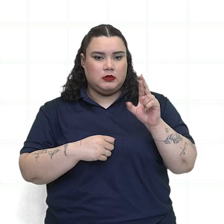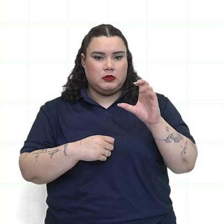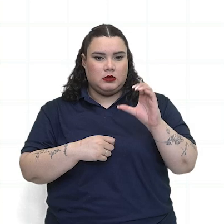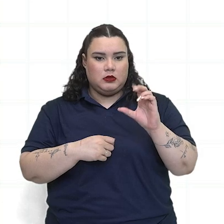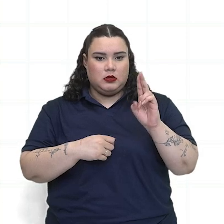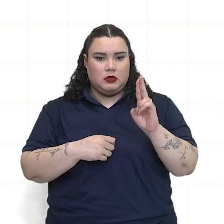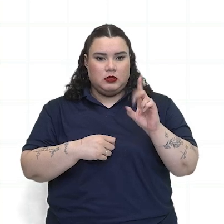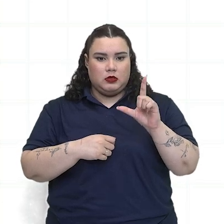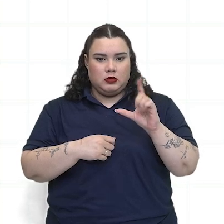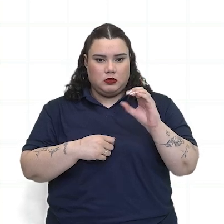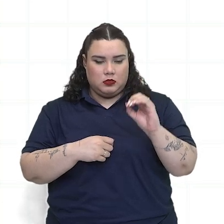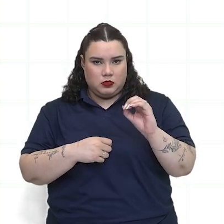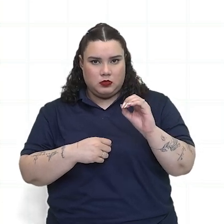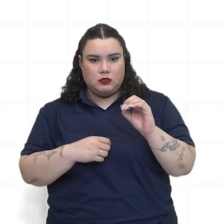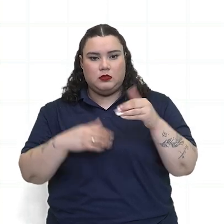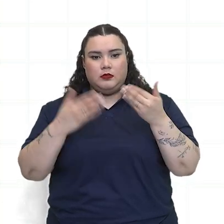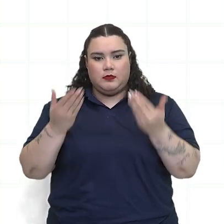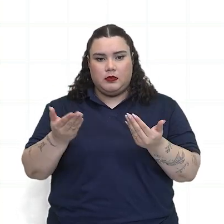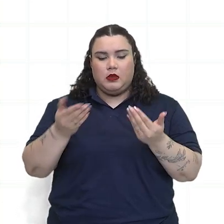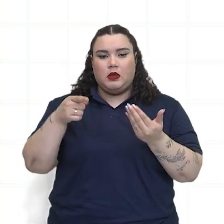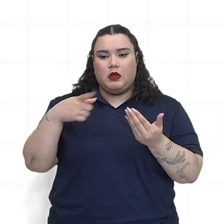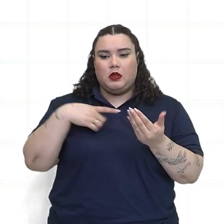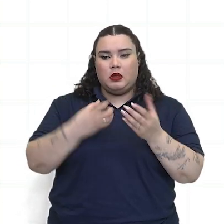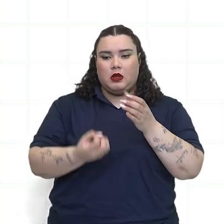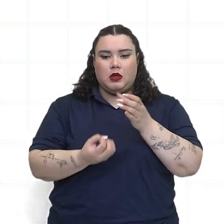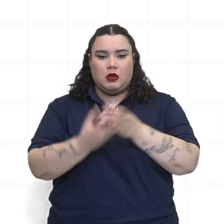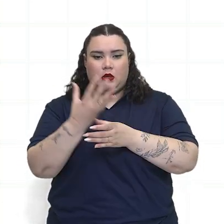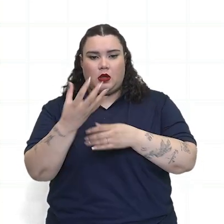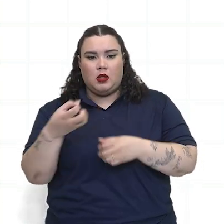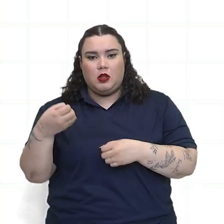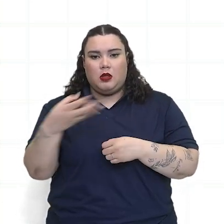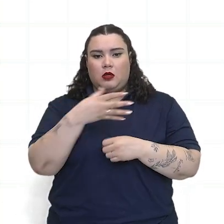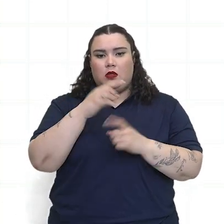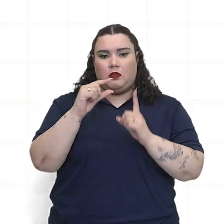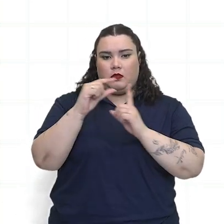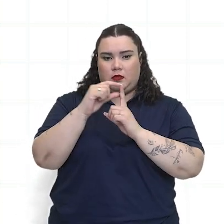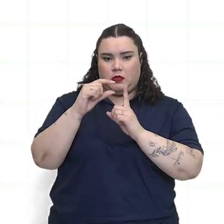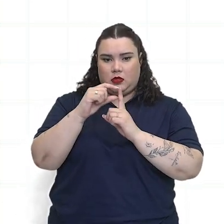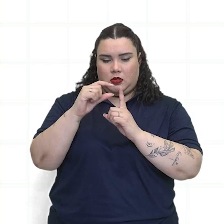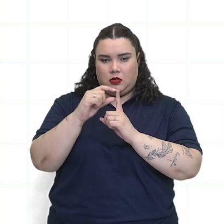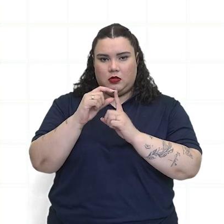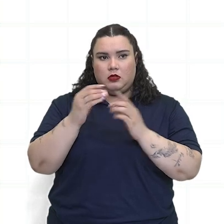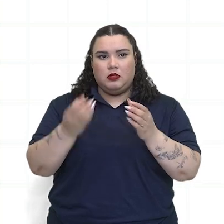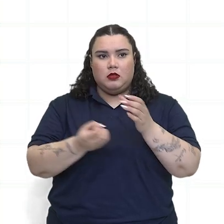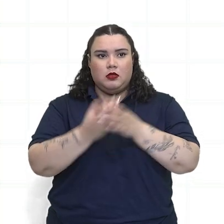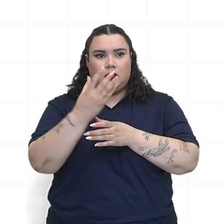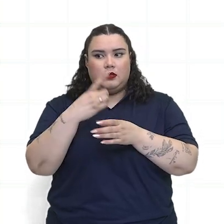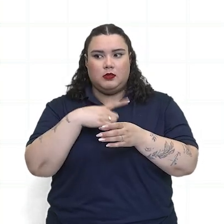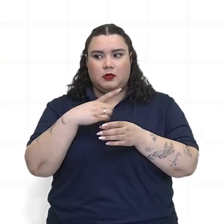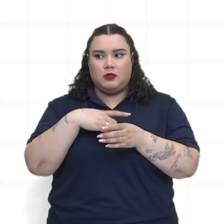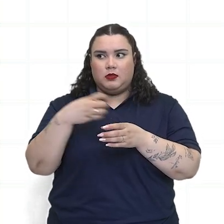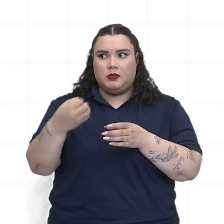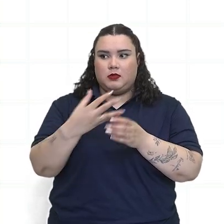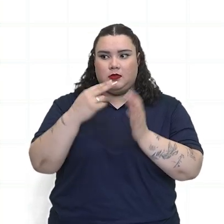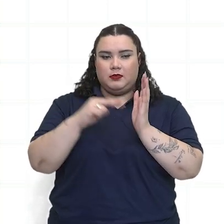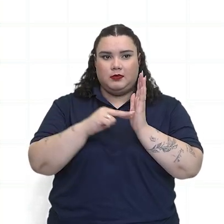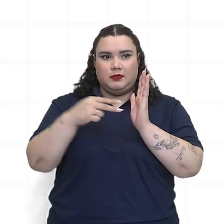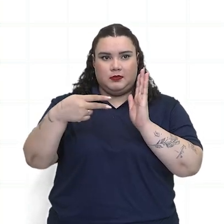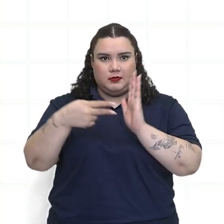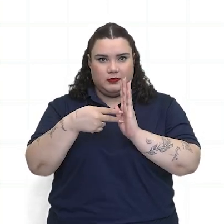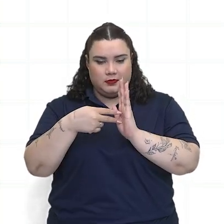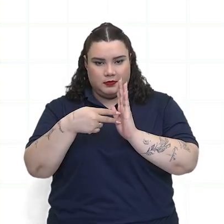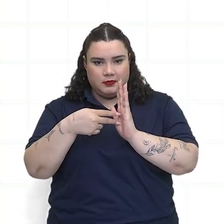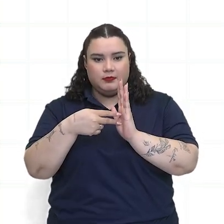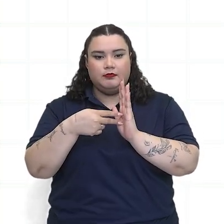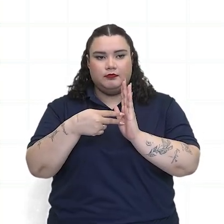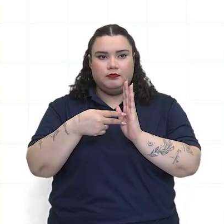nova palavra. Veja, eu formo uma nova palavra e aqui já tem um outro sentido, já não é do círculo